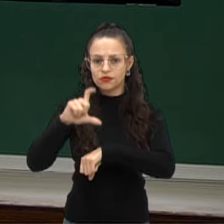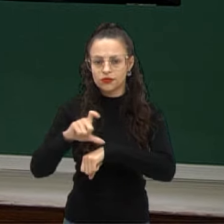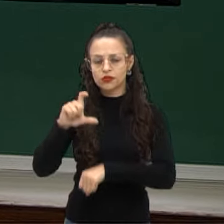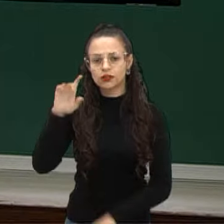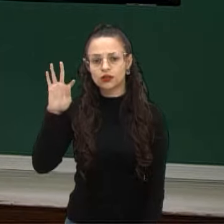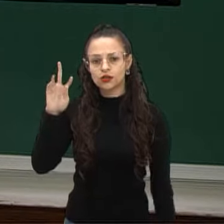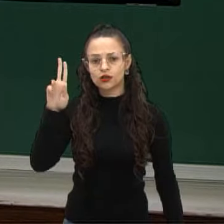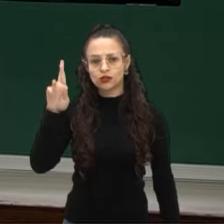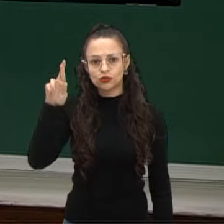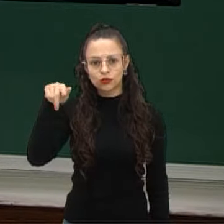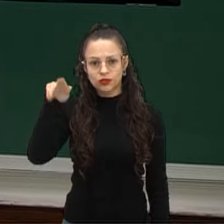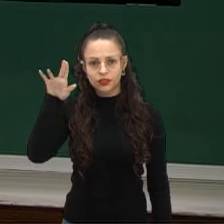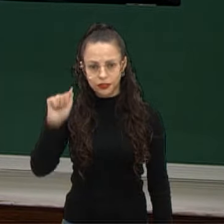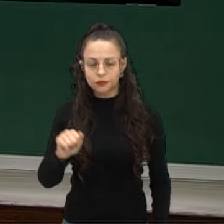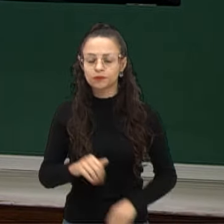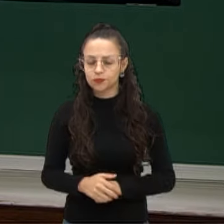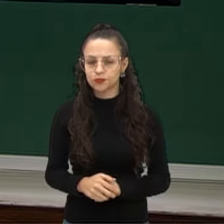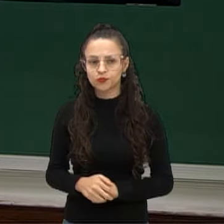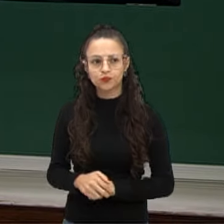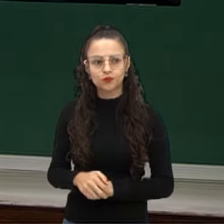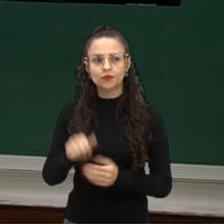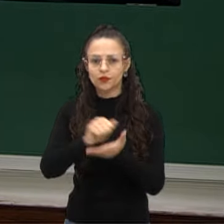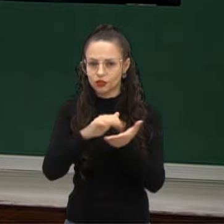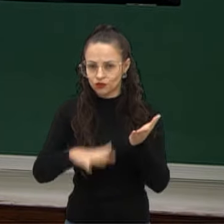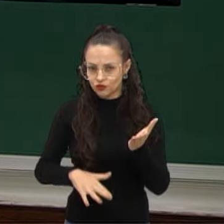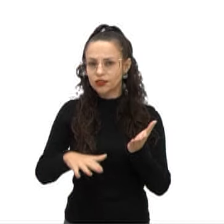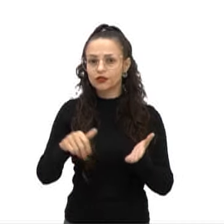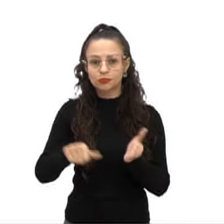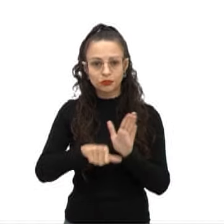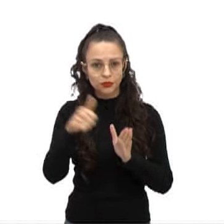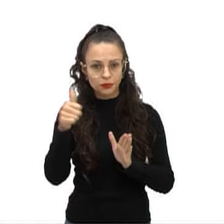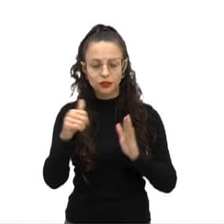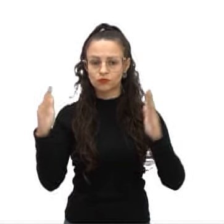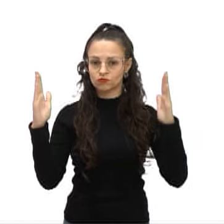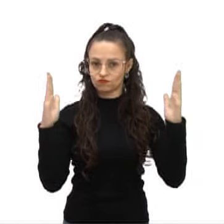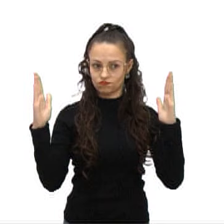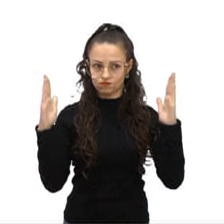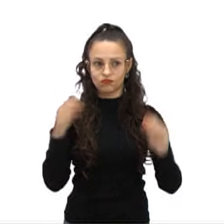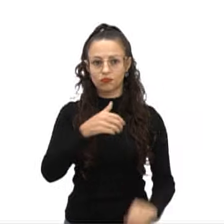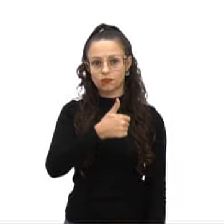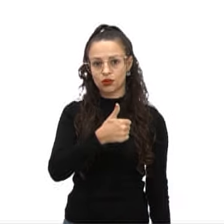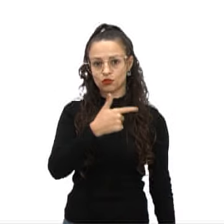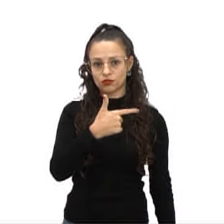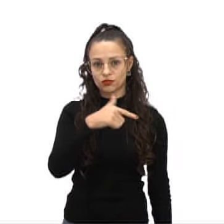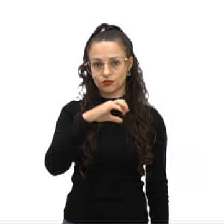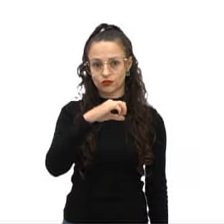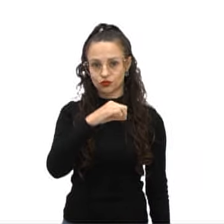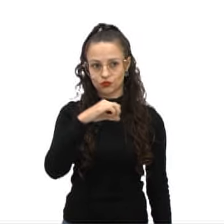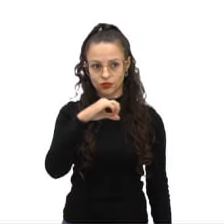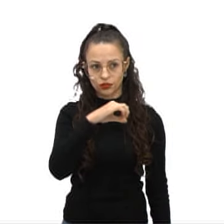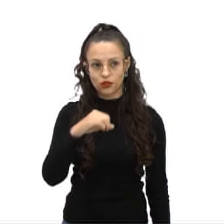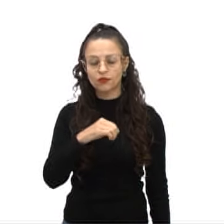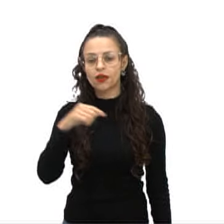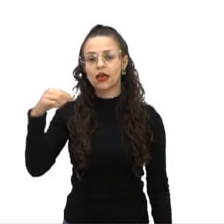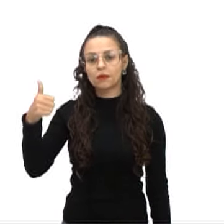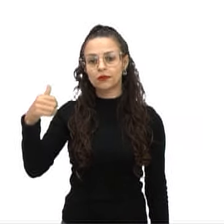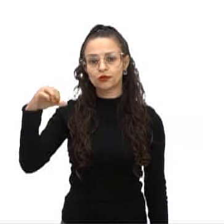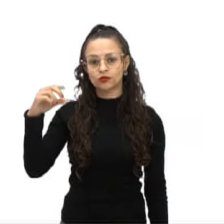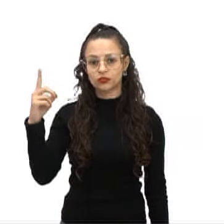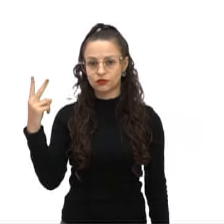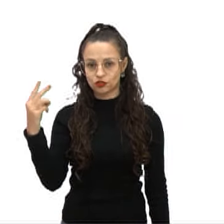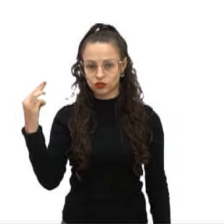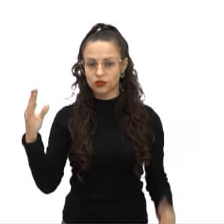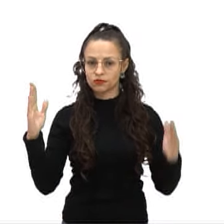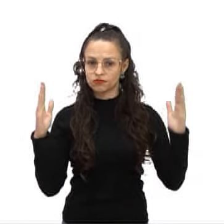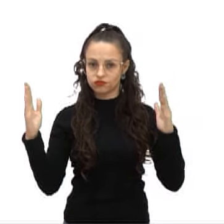Então já vamos fazer um testezinho bem fácil, como a gente já falou do tempo. Durou de 1299 a 1923, nasceu de um